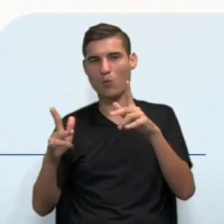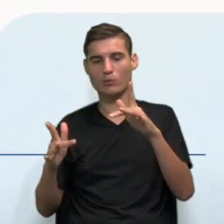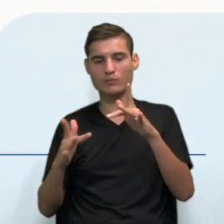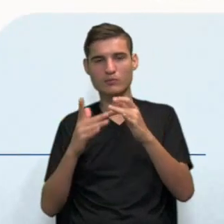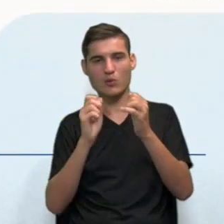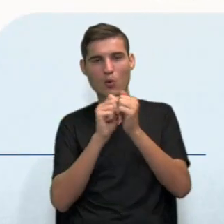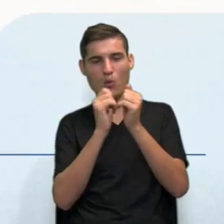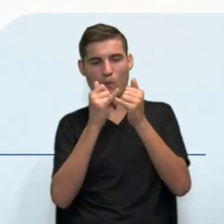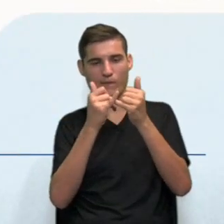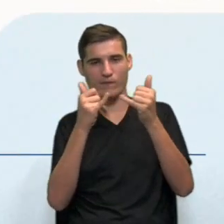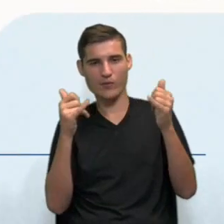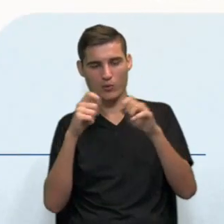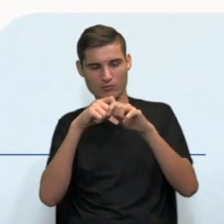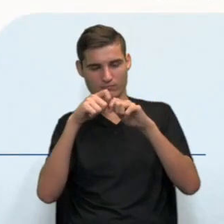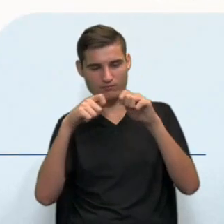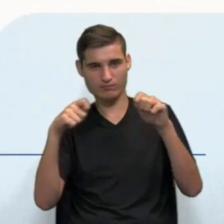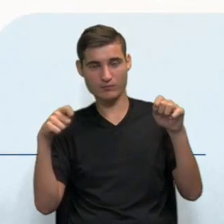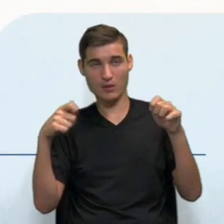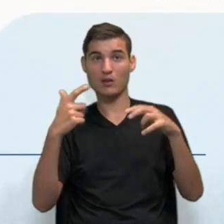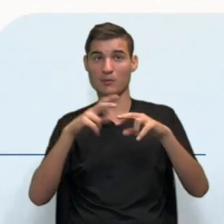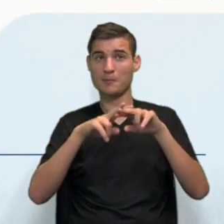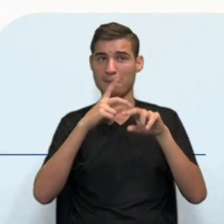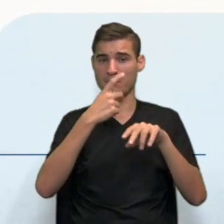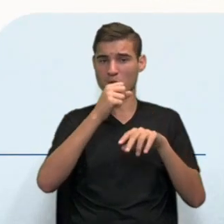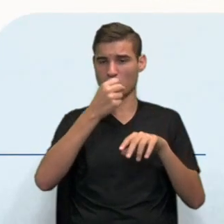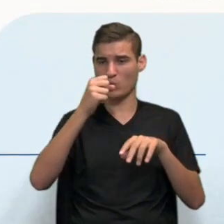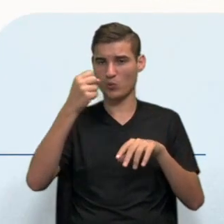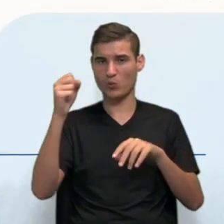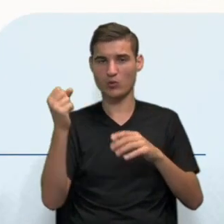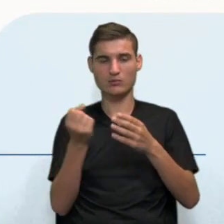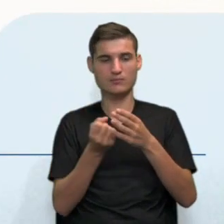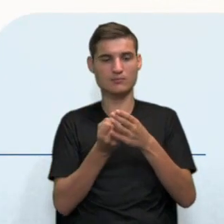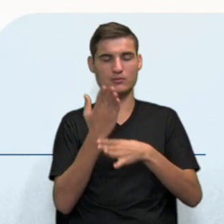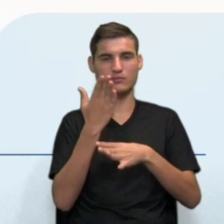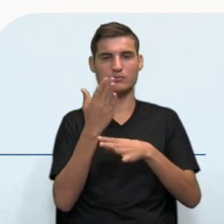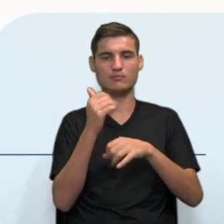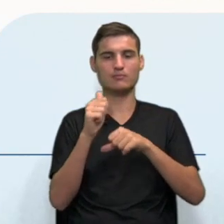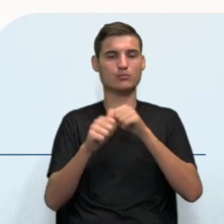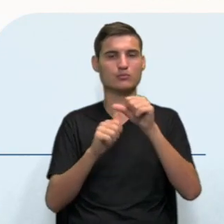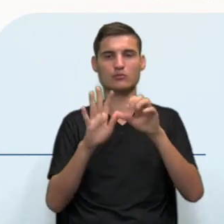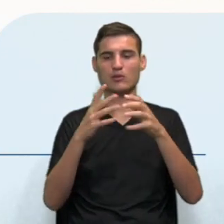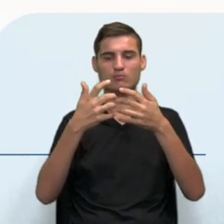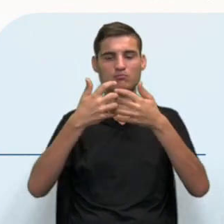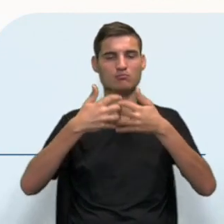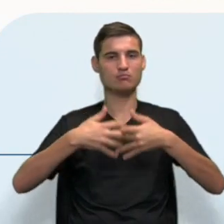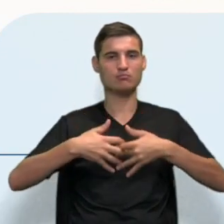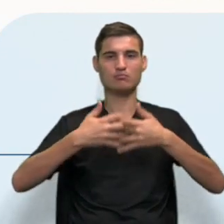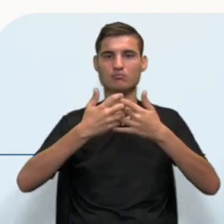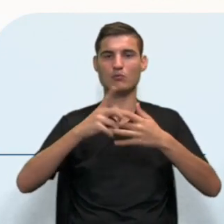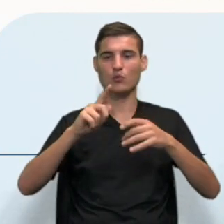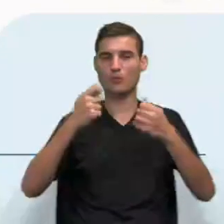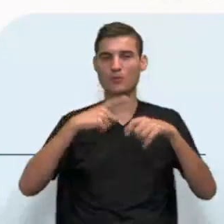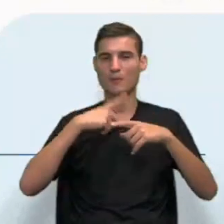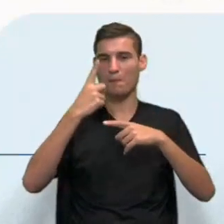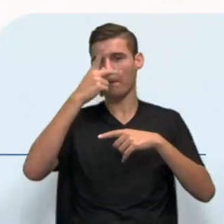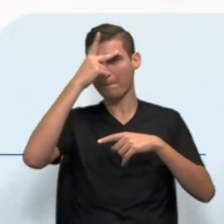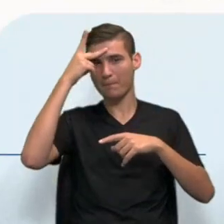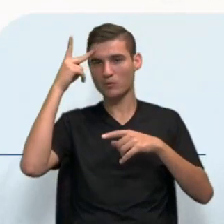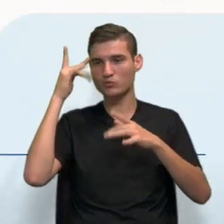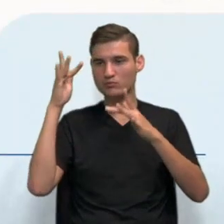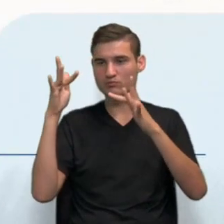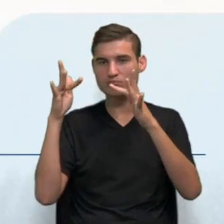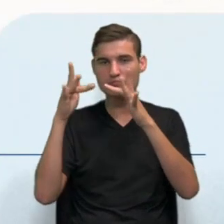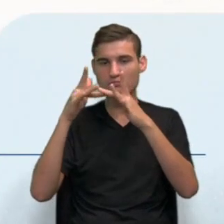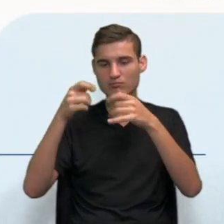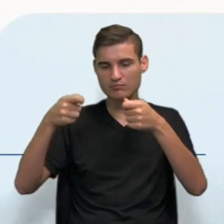fio. Através dessa invenção de 1888, esse processo acabou sendo automatizado. Então, não precisava mais uma pessoa estar